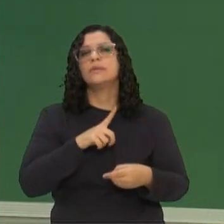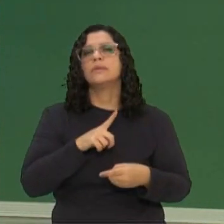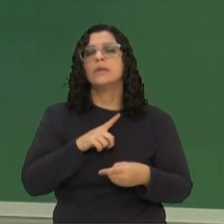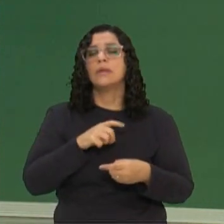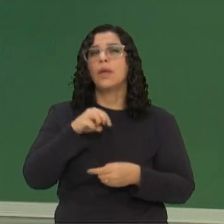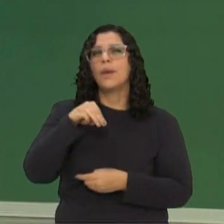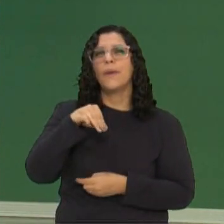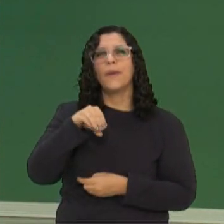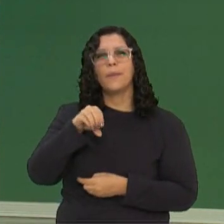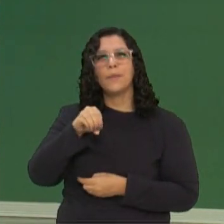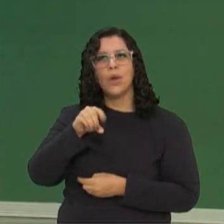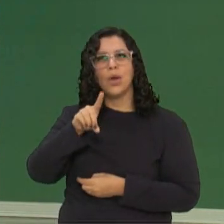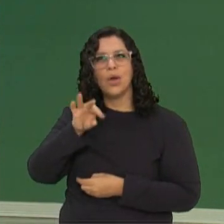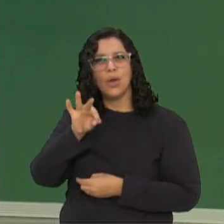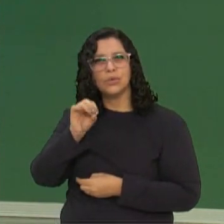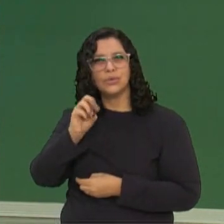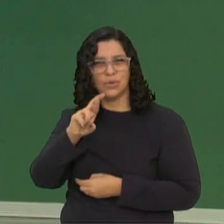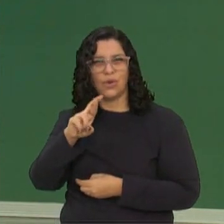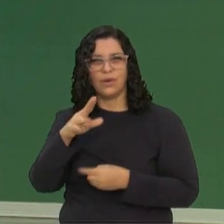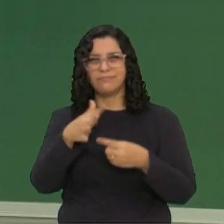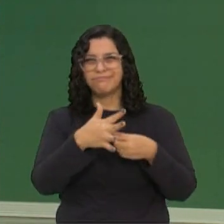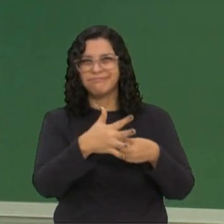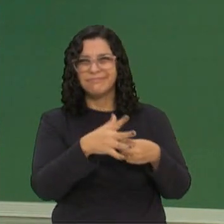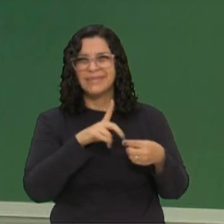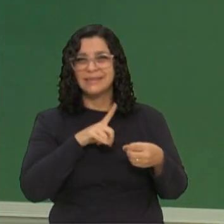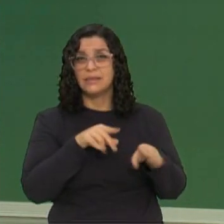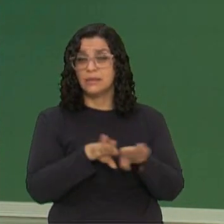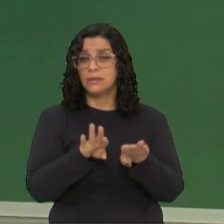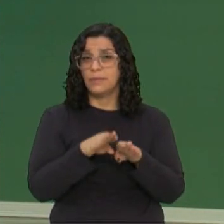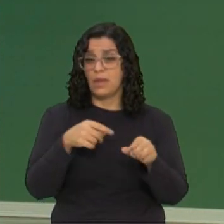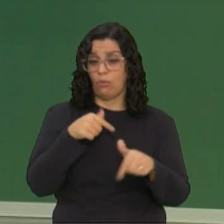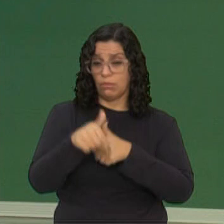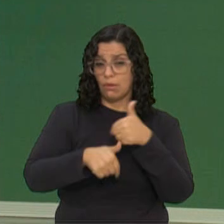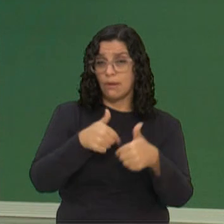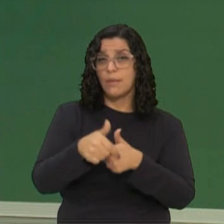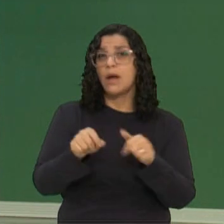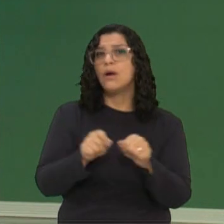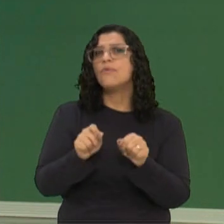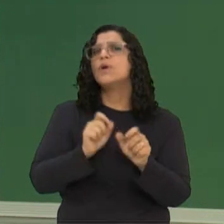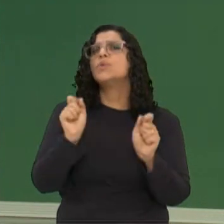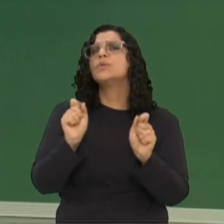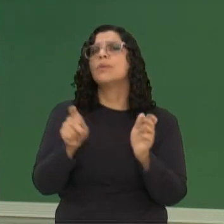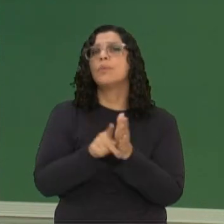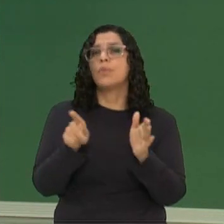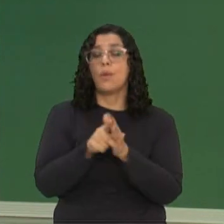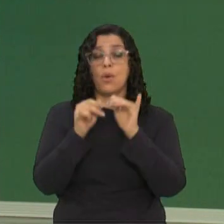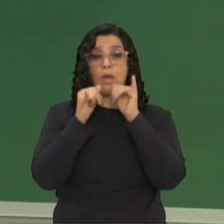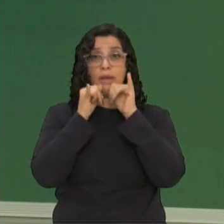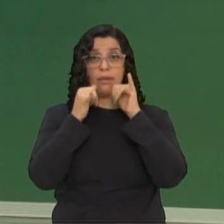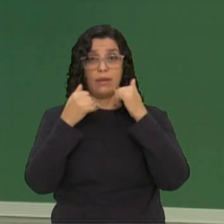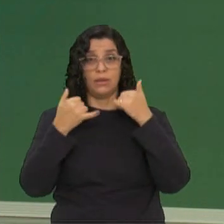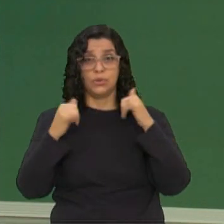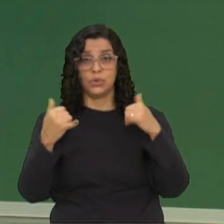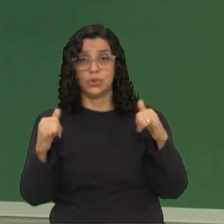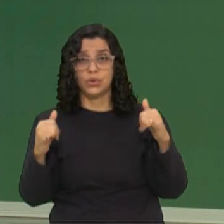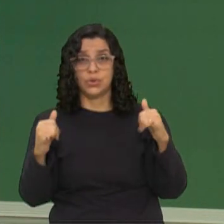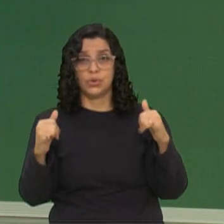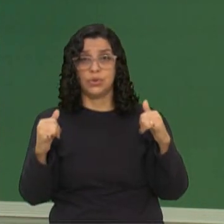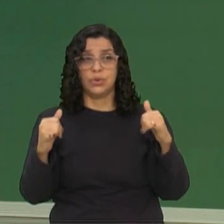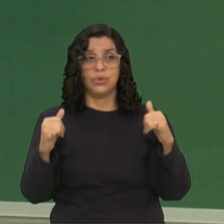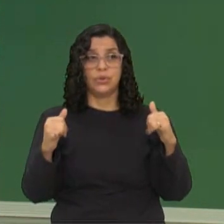dentro dos motores, essa indução, ela gera, a partir da corrente, ela gera